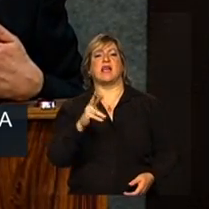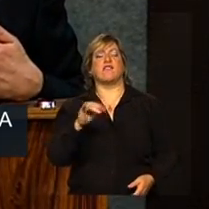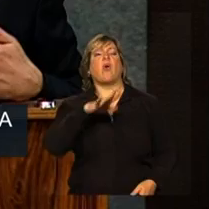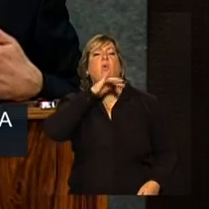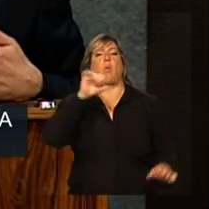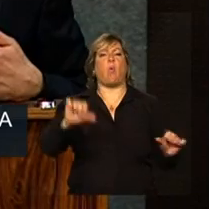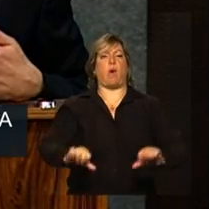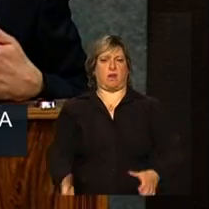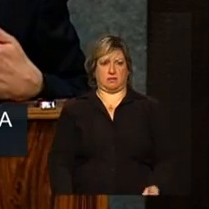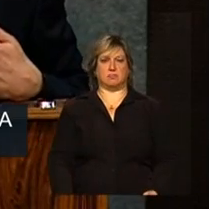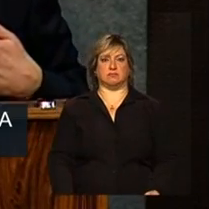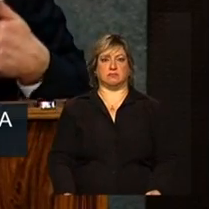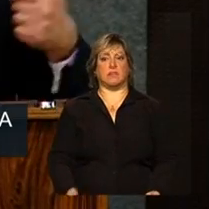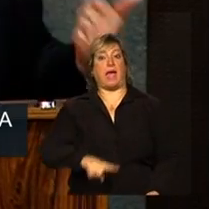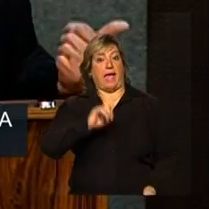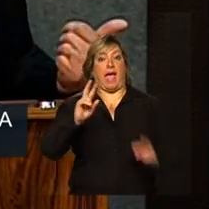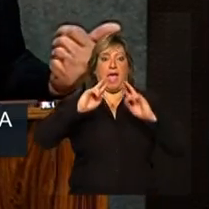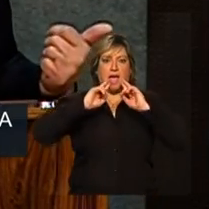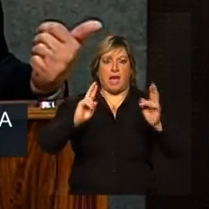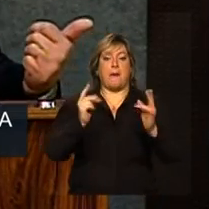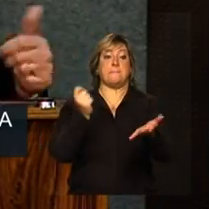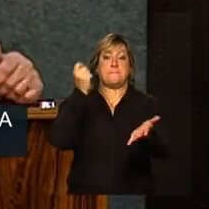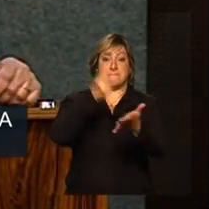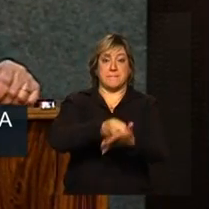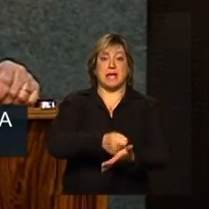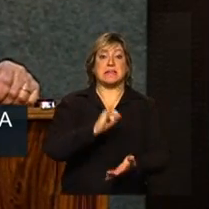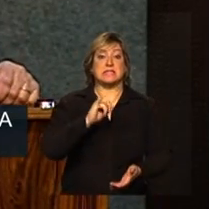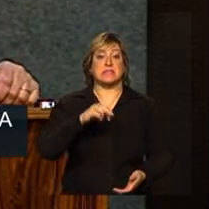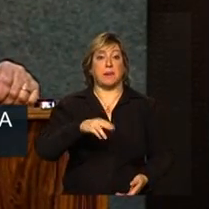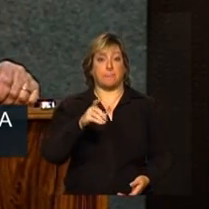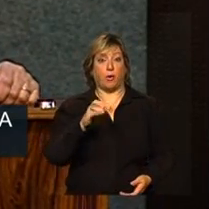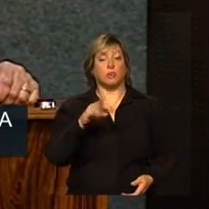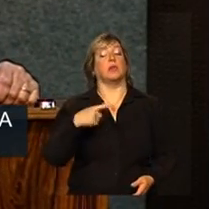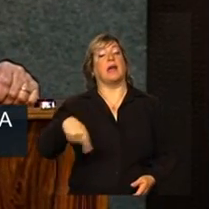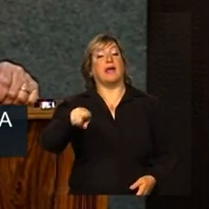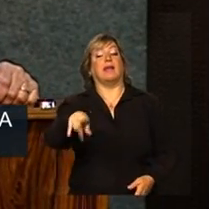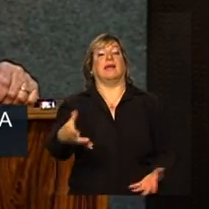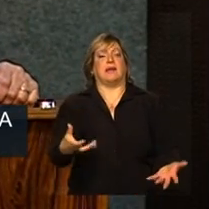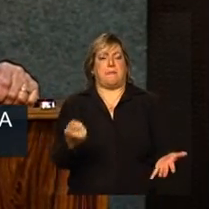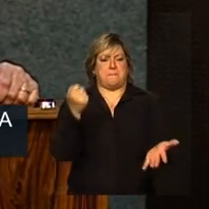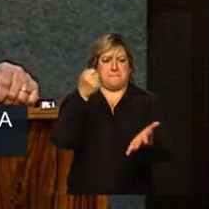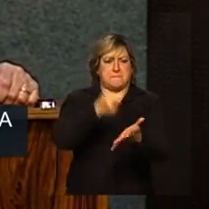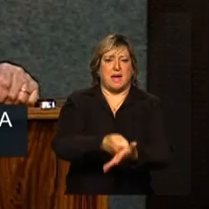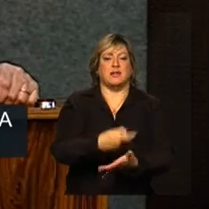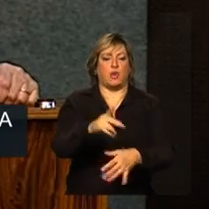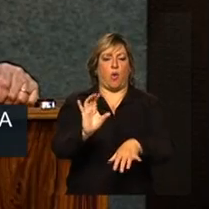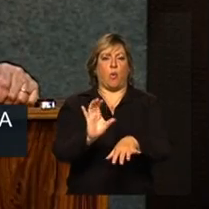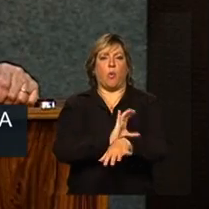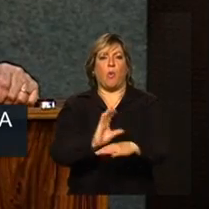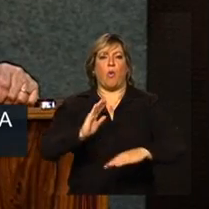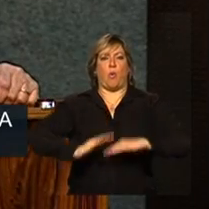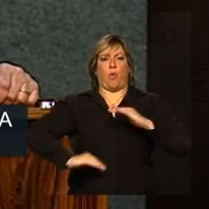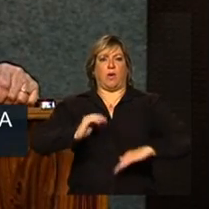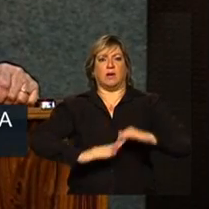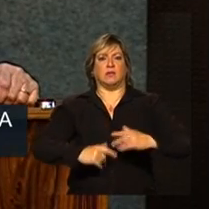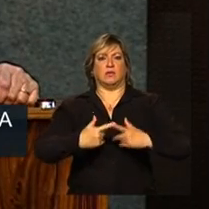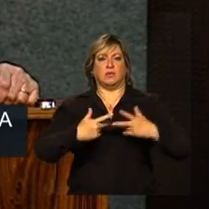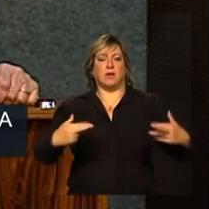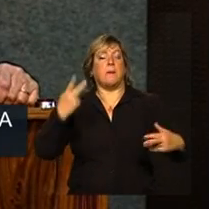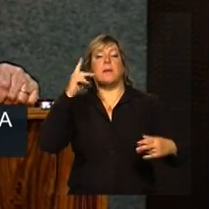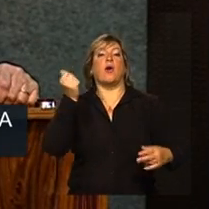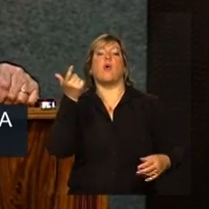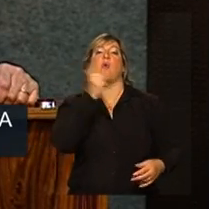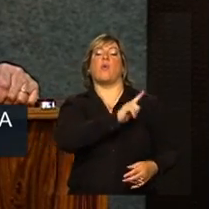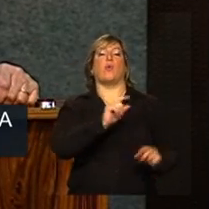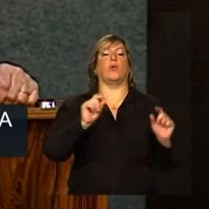serviço ruim. Ela reclama de estar pagando imposto e ela ter que pagar o seu curso de qualificação para